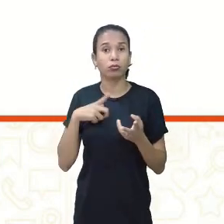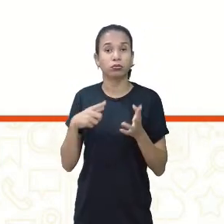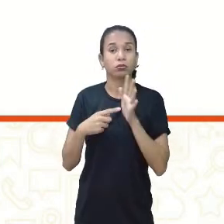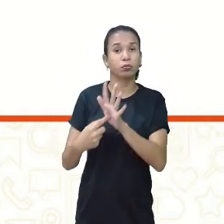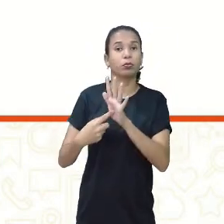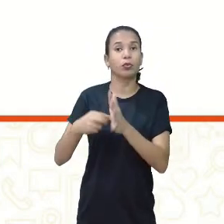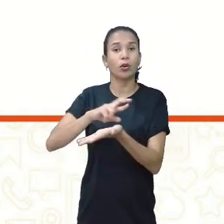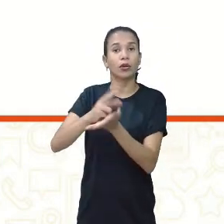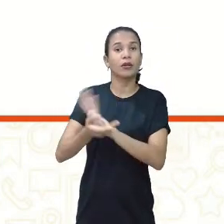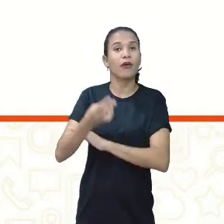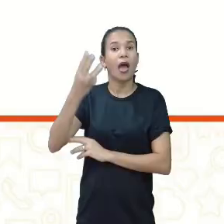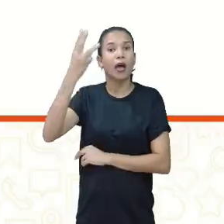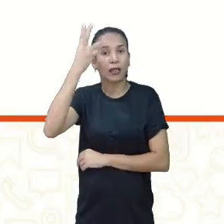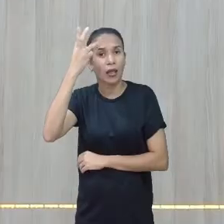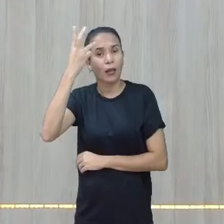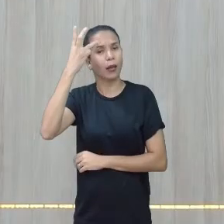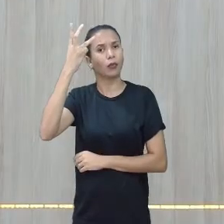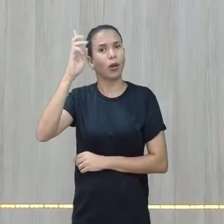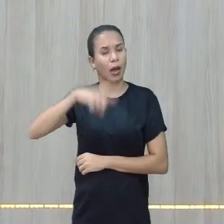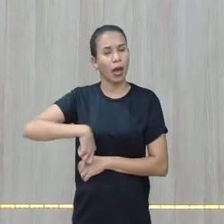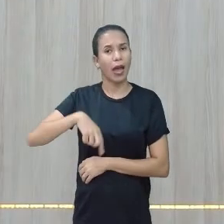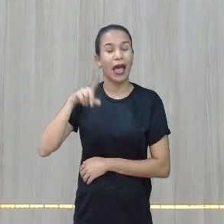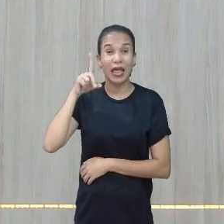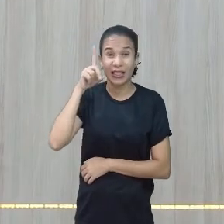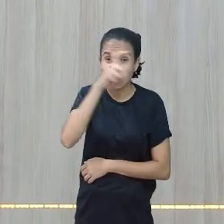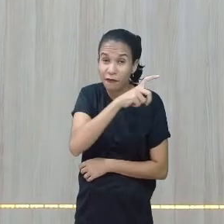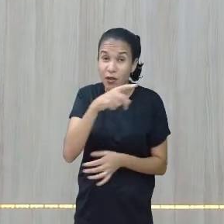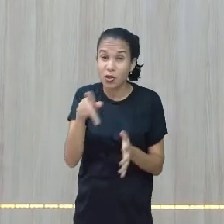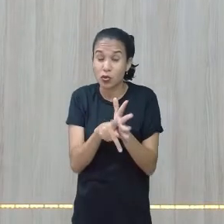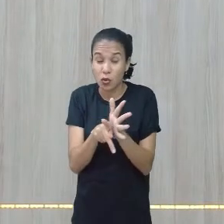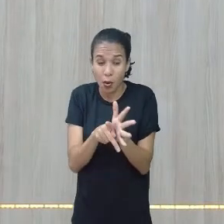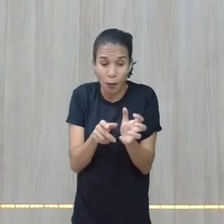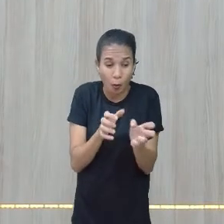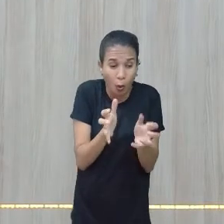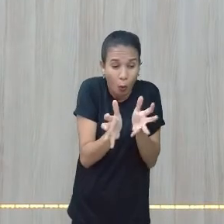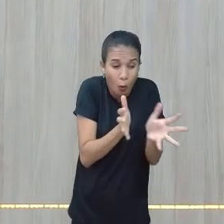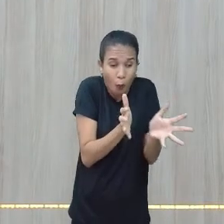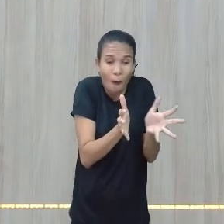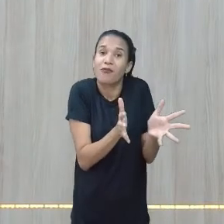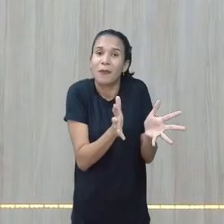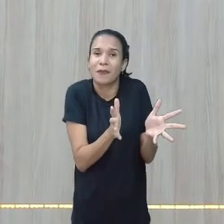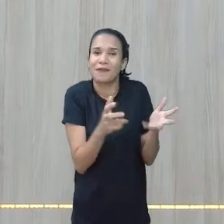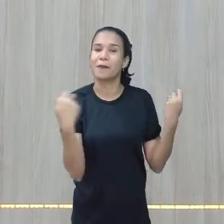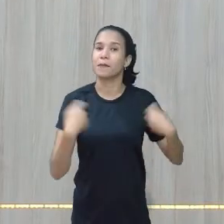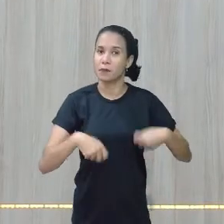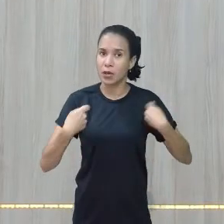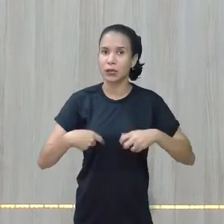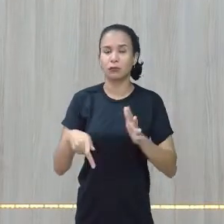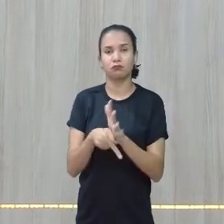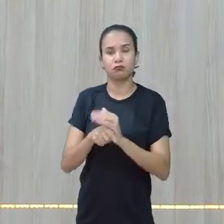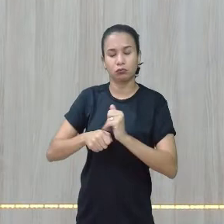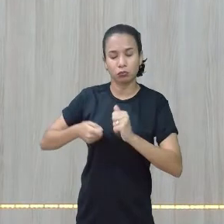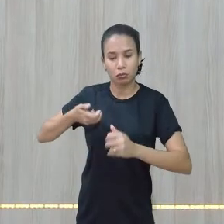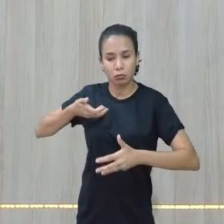deficiência intelectual, eles têm uma dificuldade muito grande na coordenação motora. Então, a gente precisa fazer um trabalho